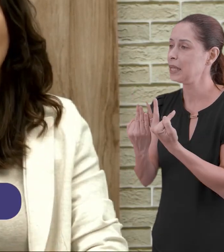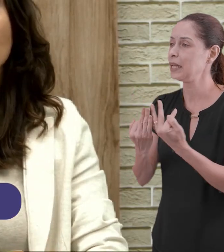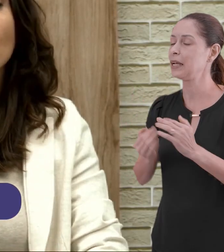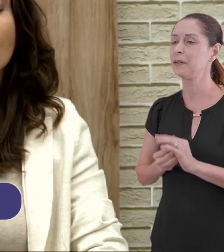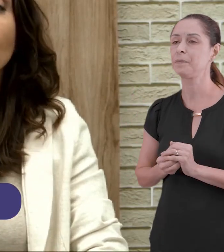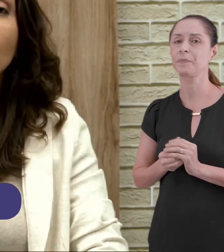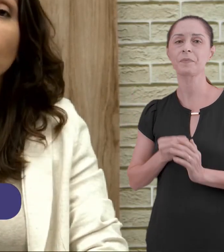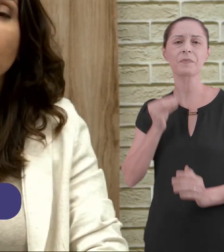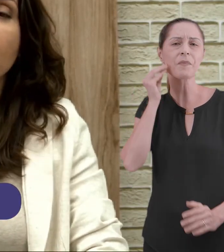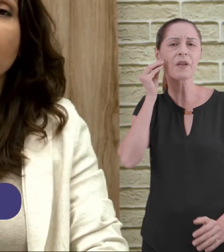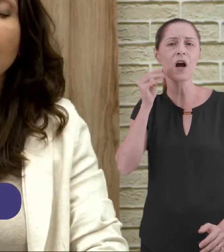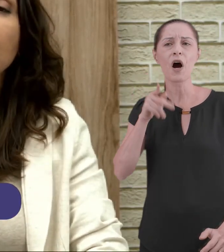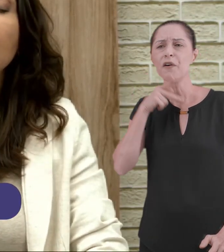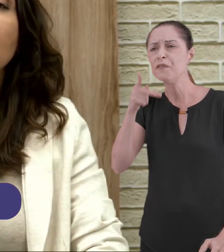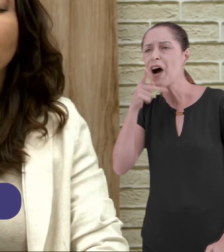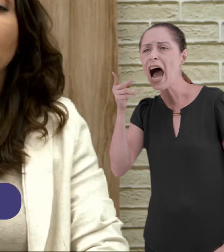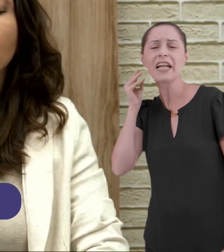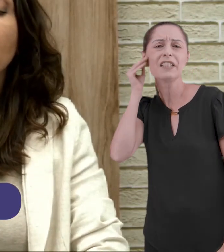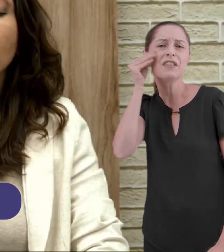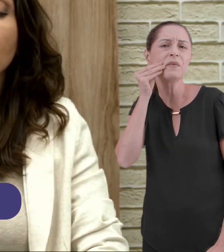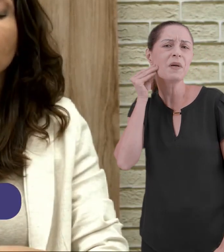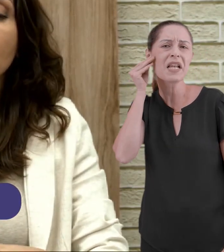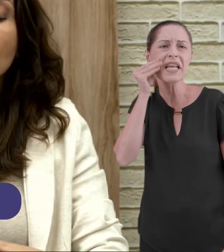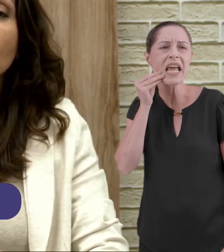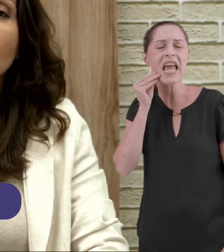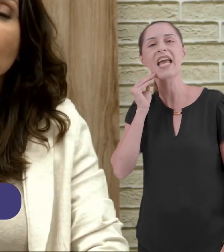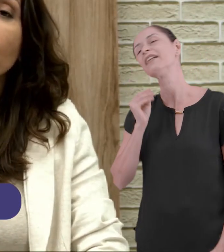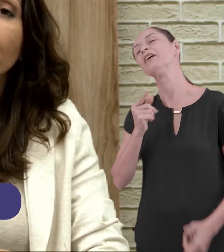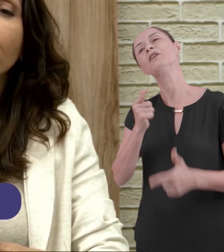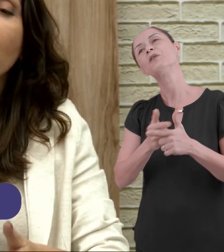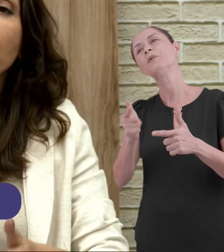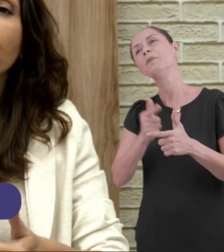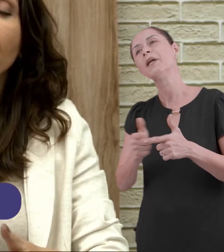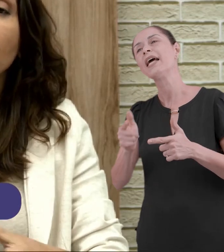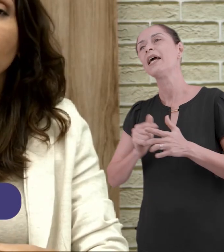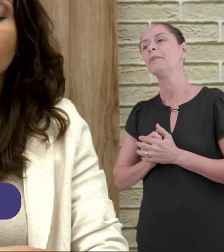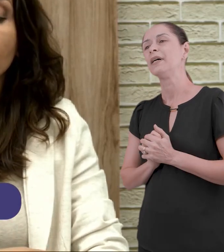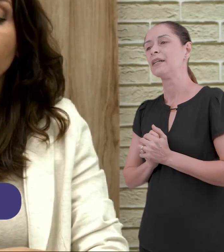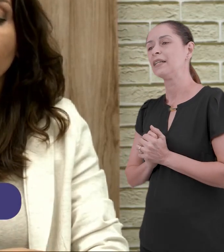conta as suas lutas, né? Isso